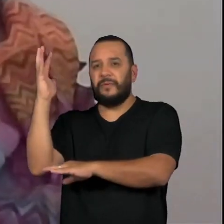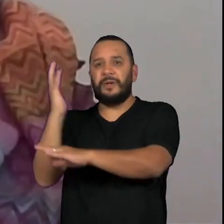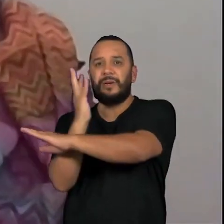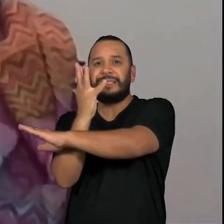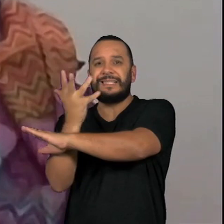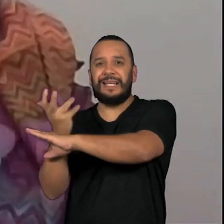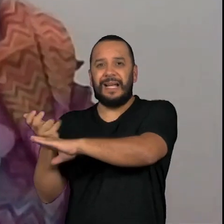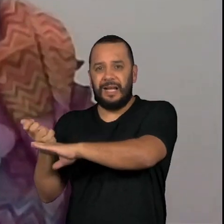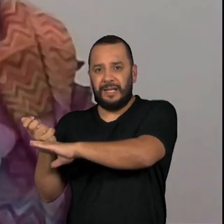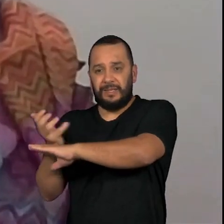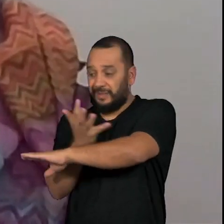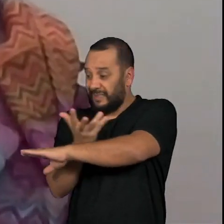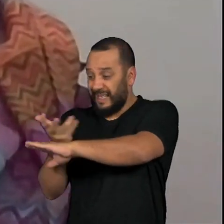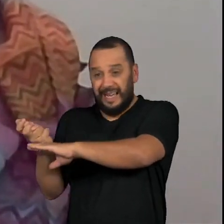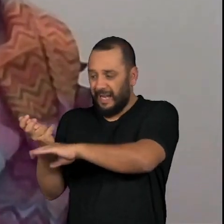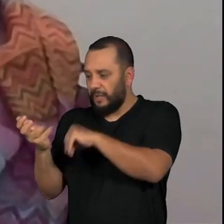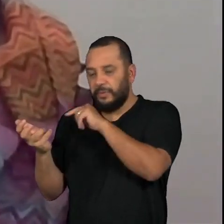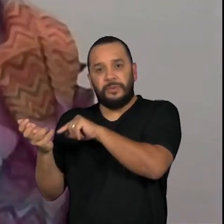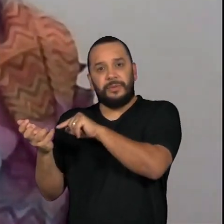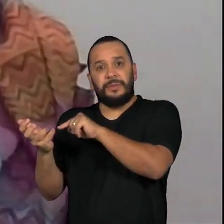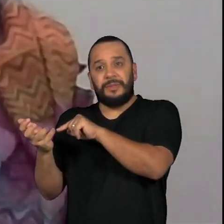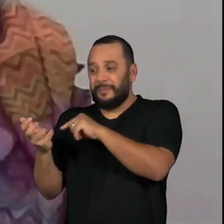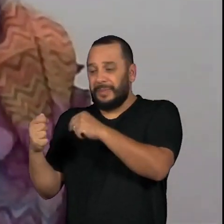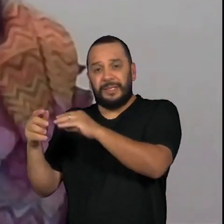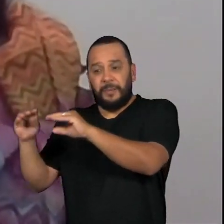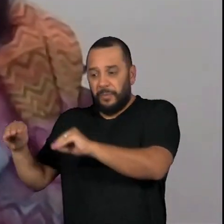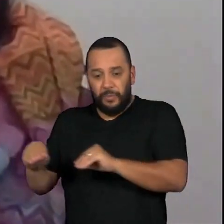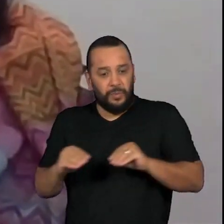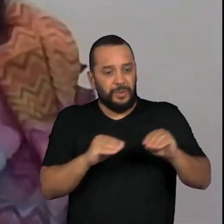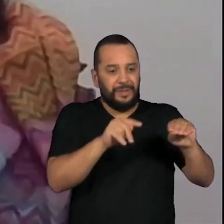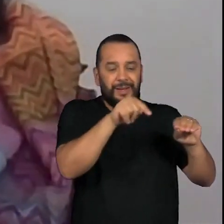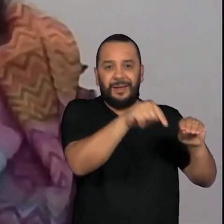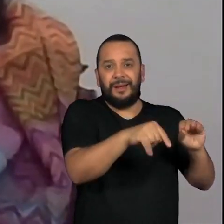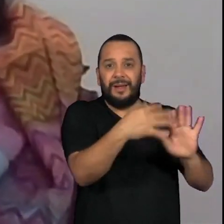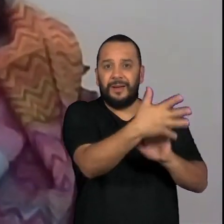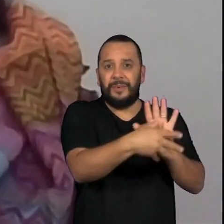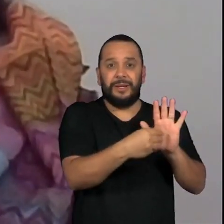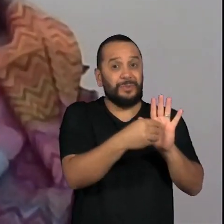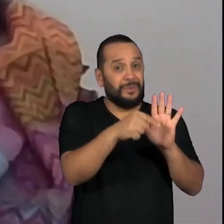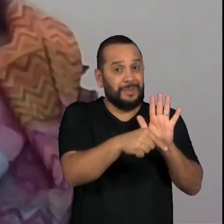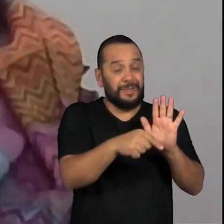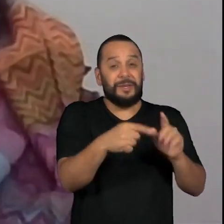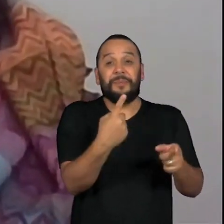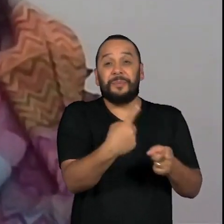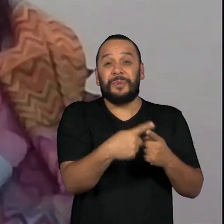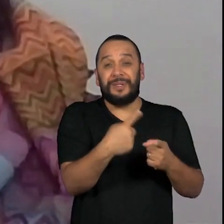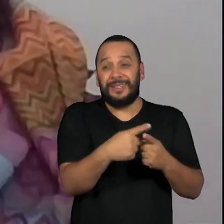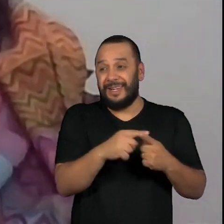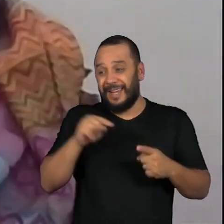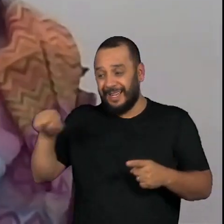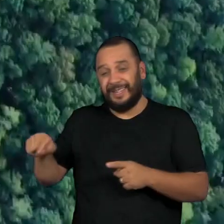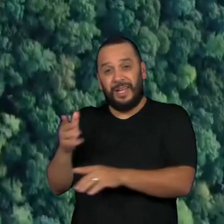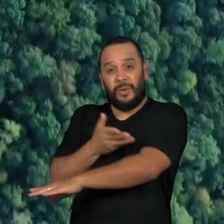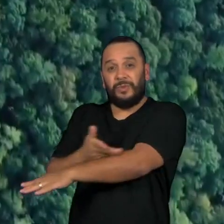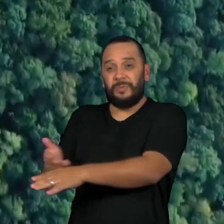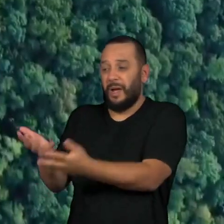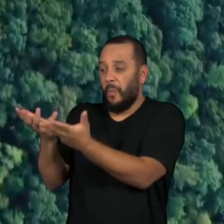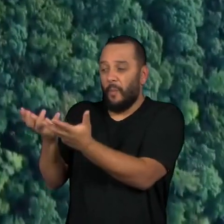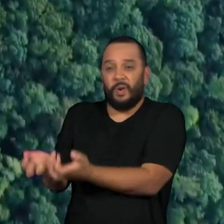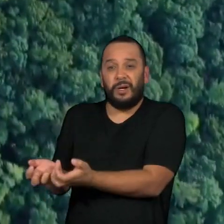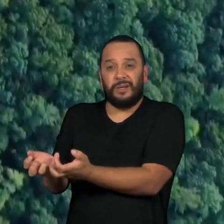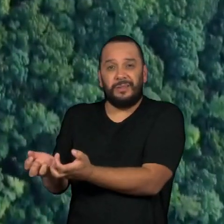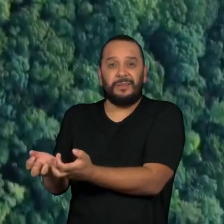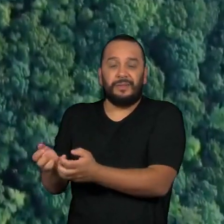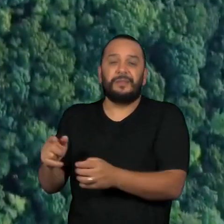principalmente onde existe a transição da Amazônia para o Cerrado, que seria a parte sul da Amazônia.